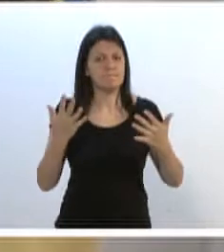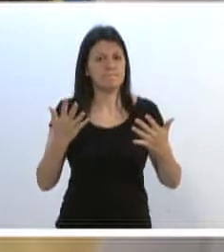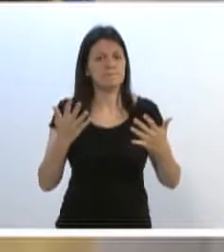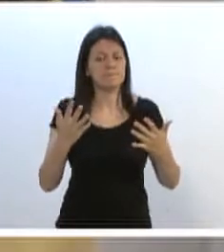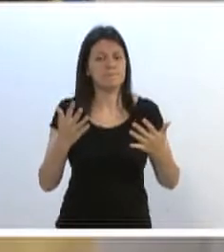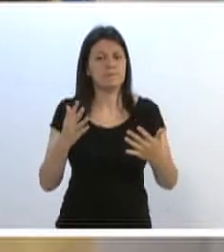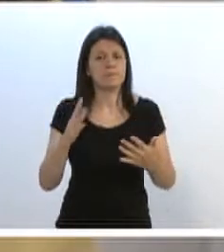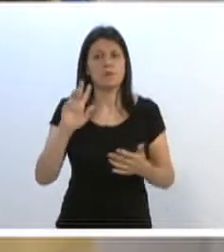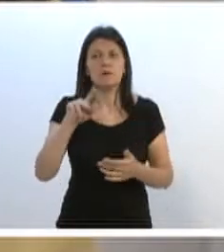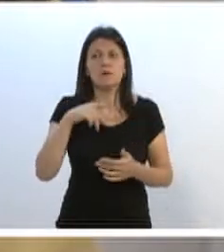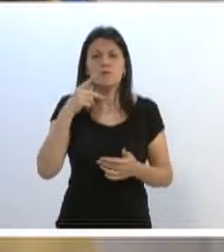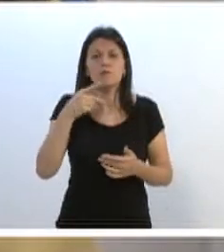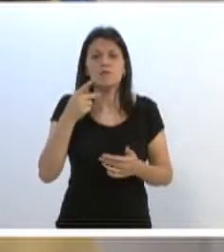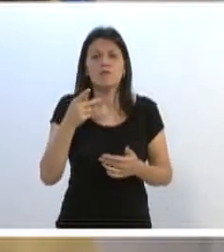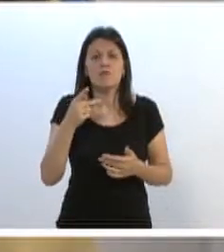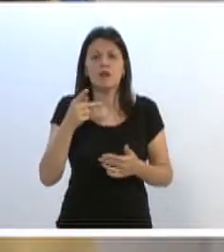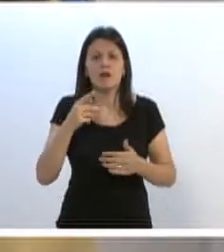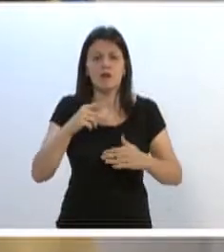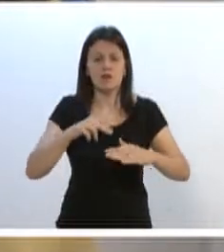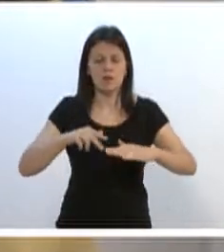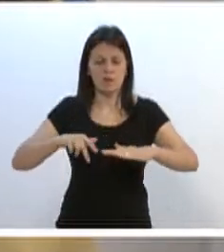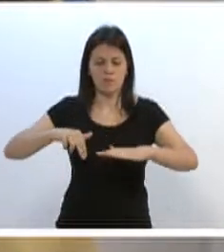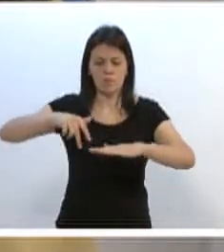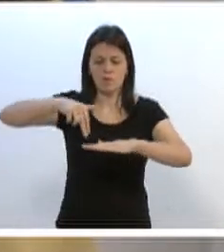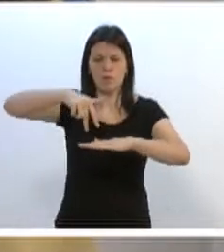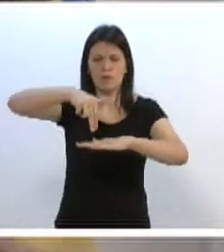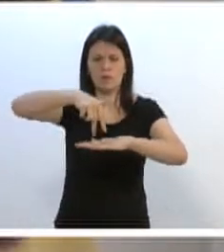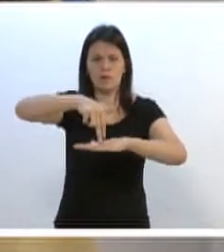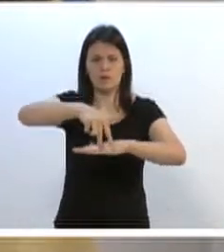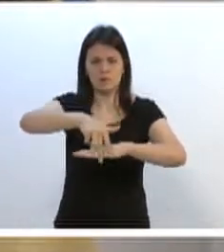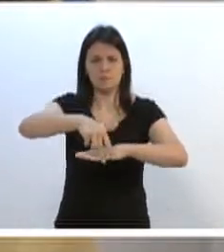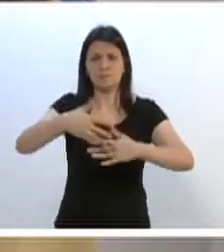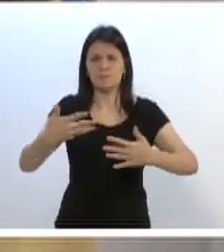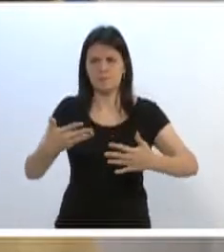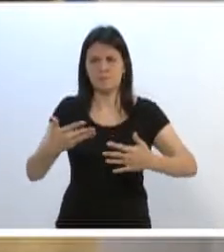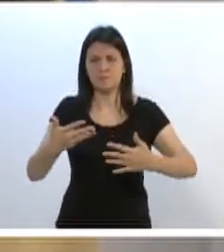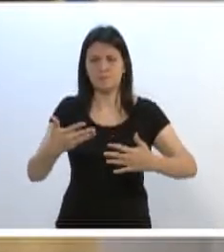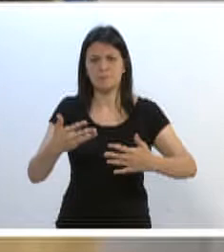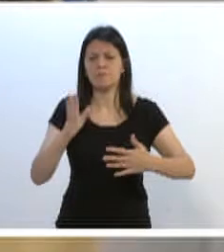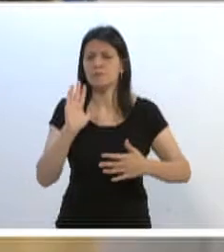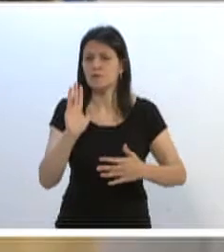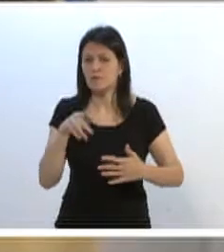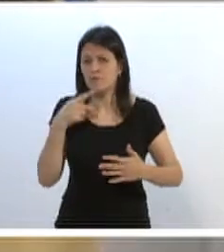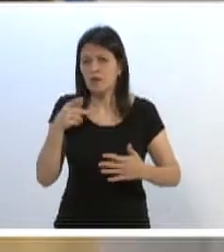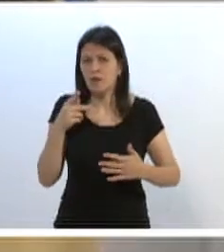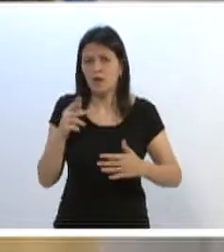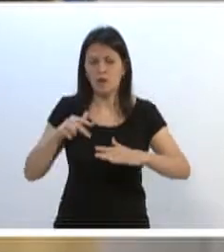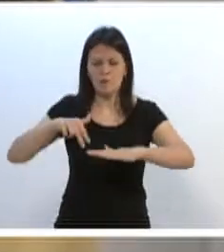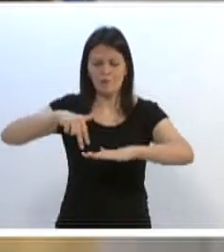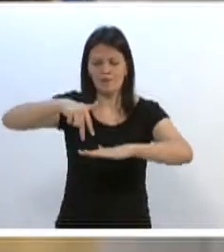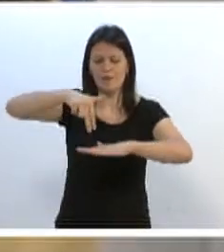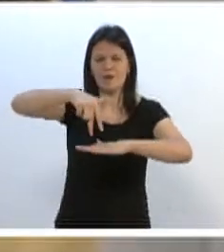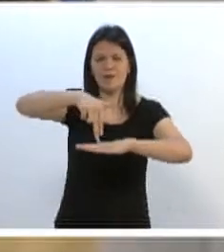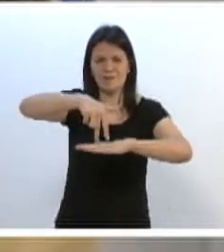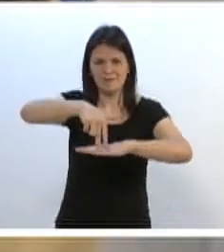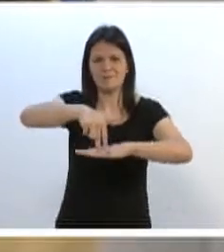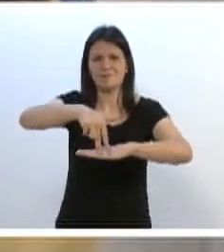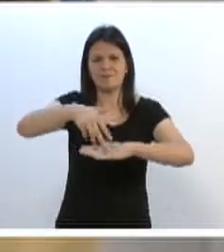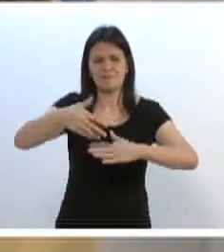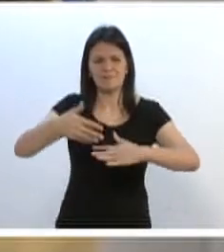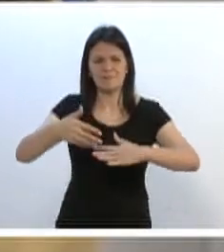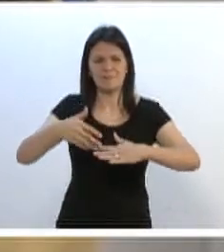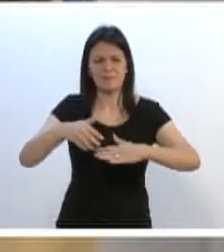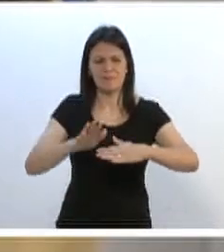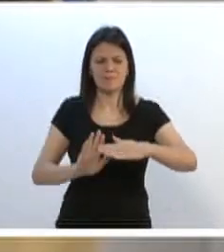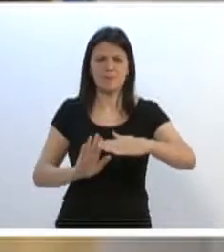se fala em faixa elevada, já vou conceder a parte, vereador. Quando se fala em faixa elevada,